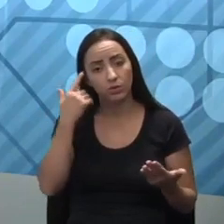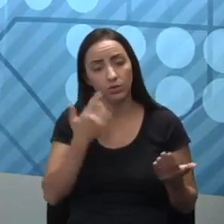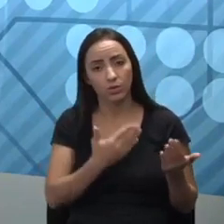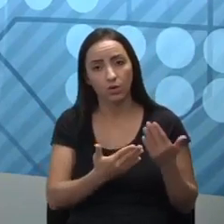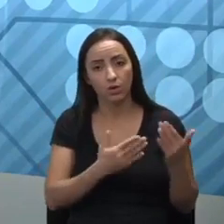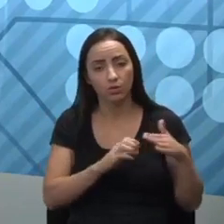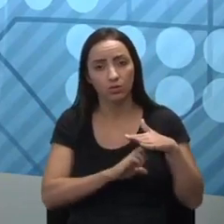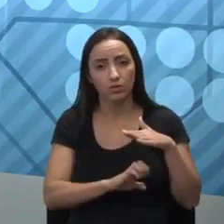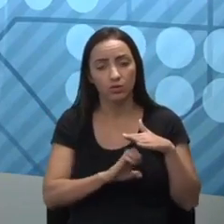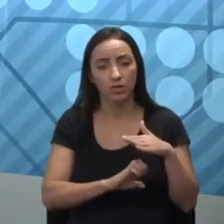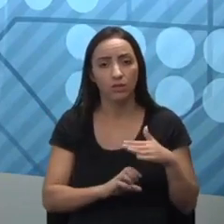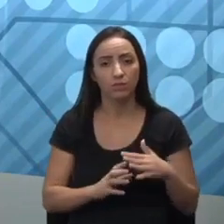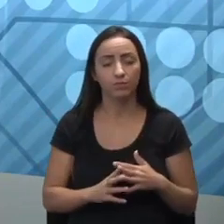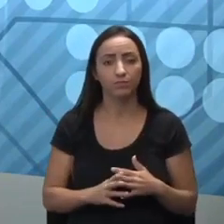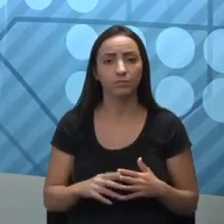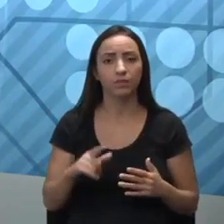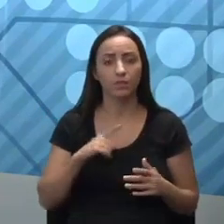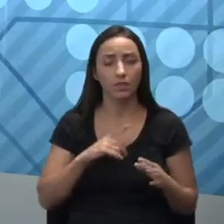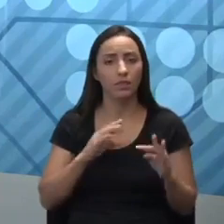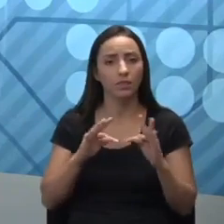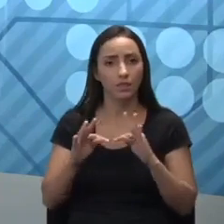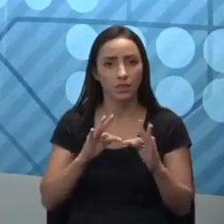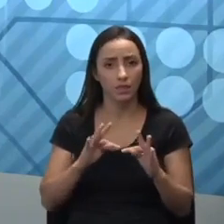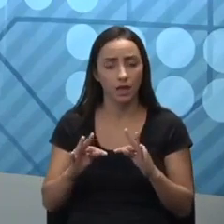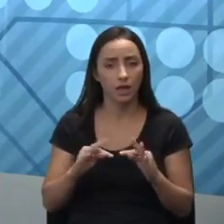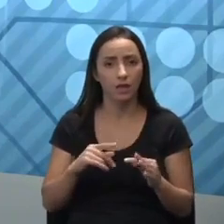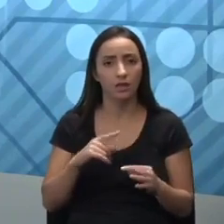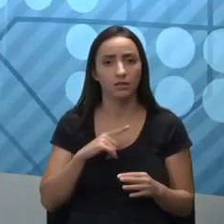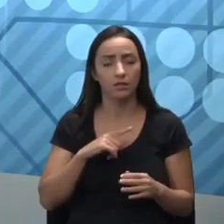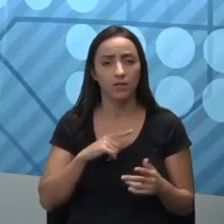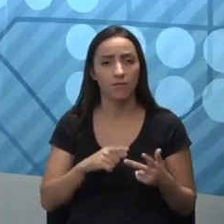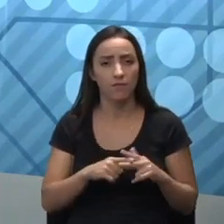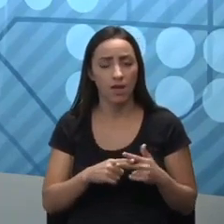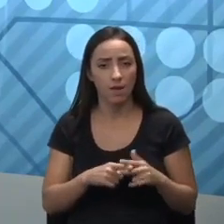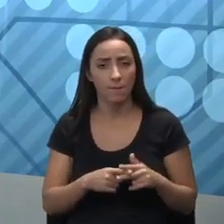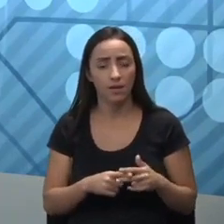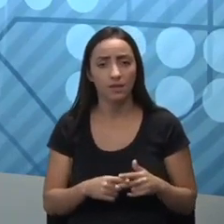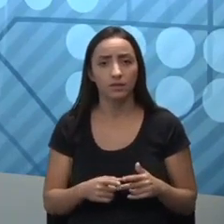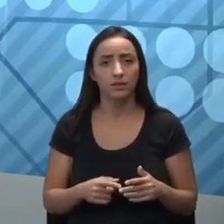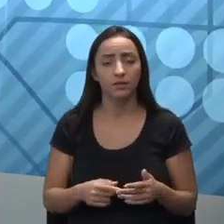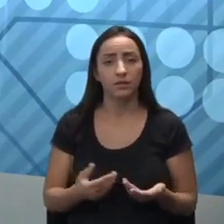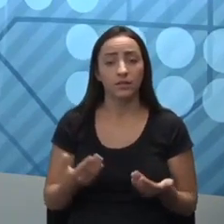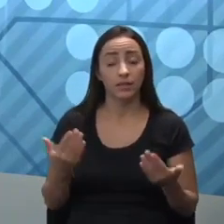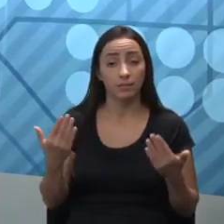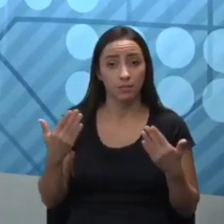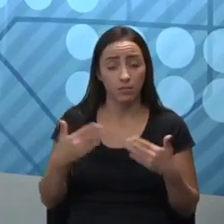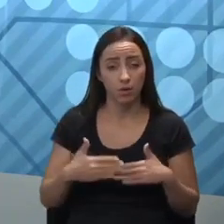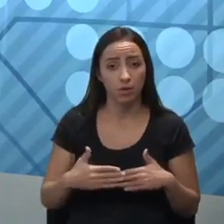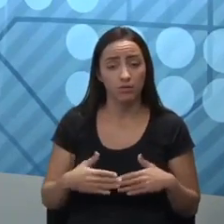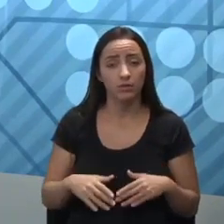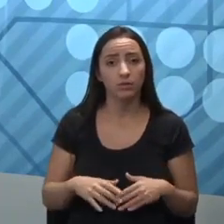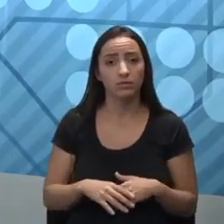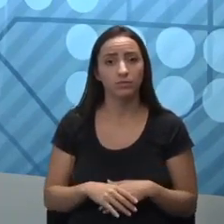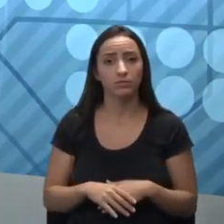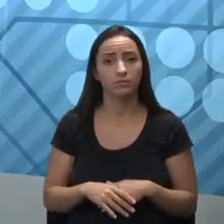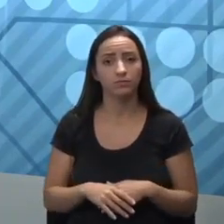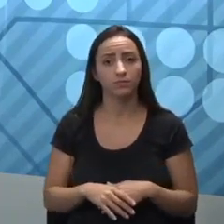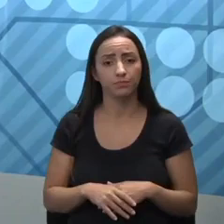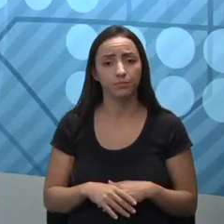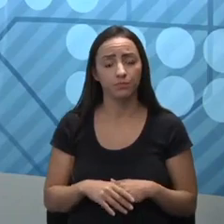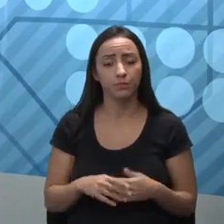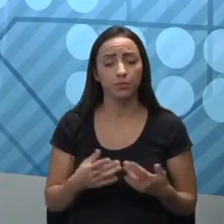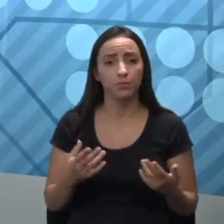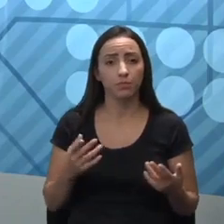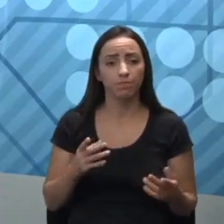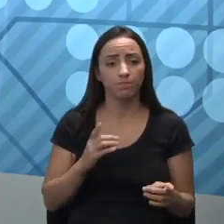organizacional, ele tem técnicas, ele tem instrumentos, né, testes que vão detectar